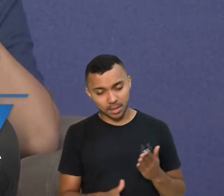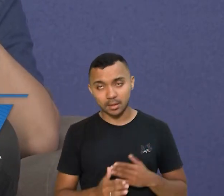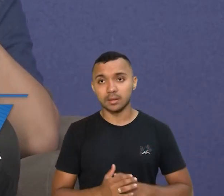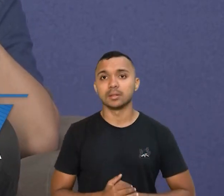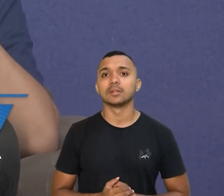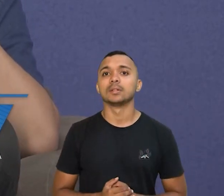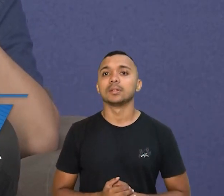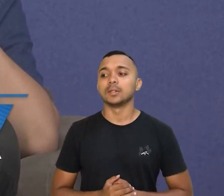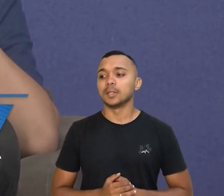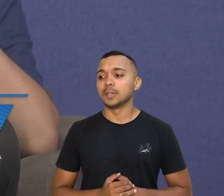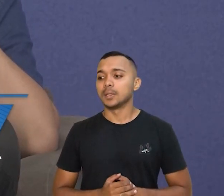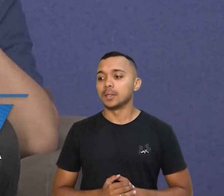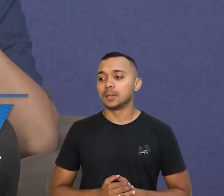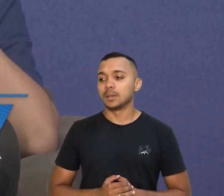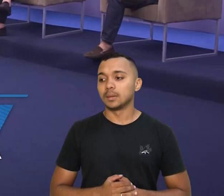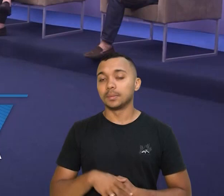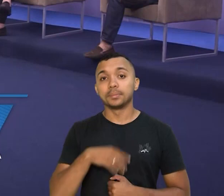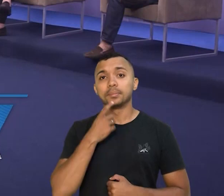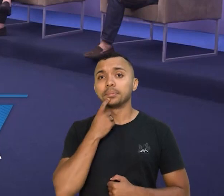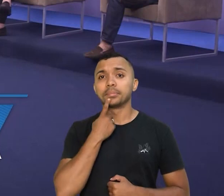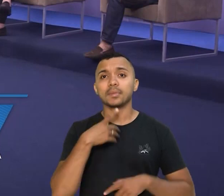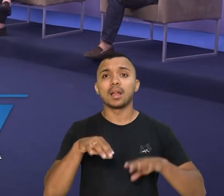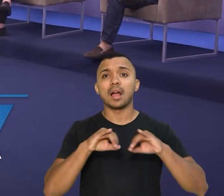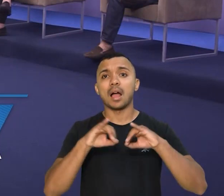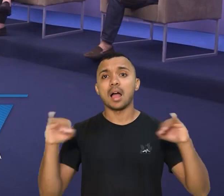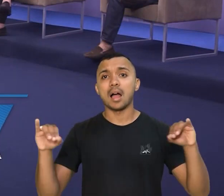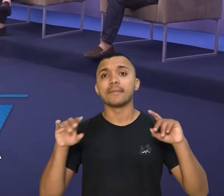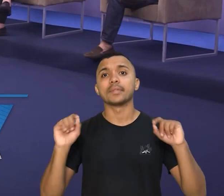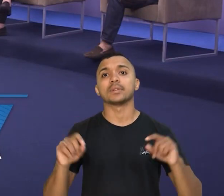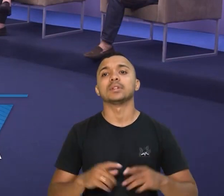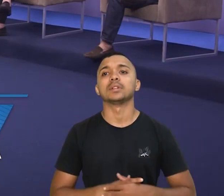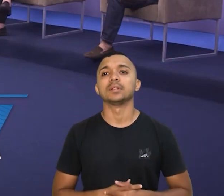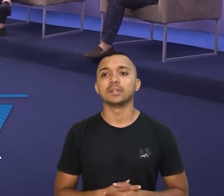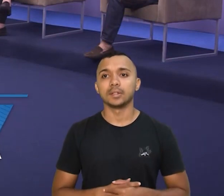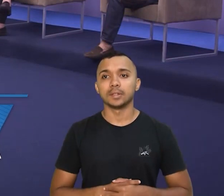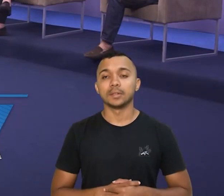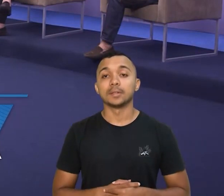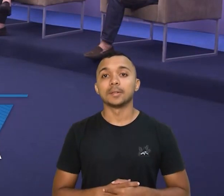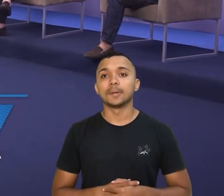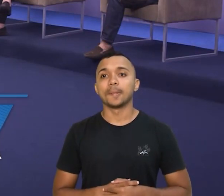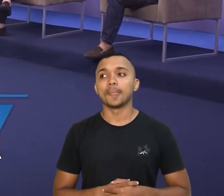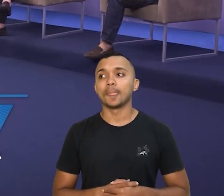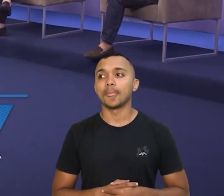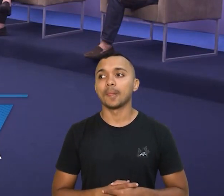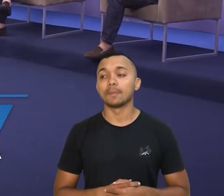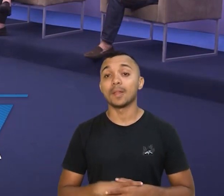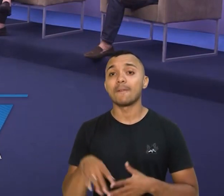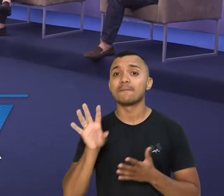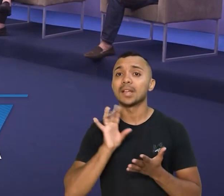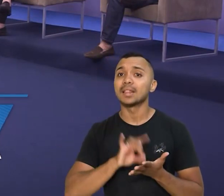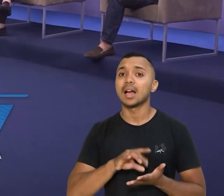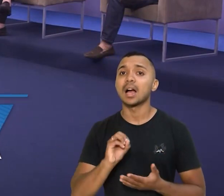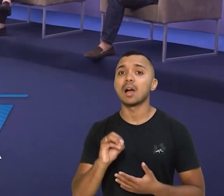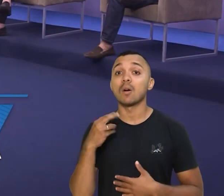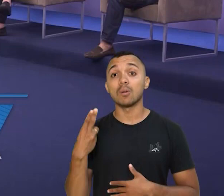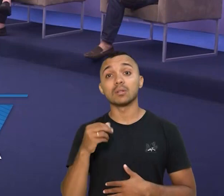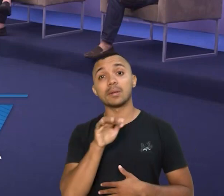o Mérida... Eu quero só dar uma notícia sobre essa questão da reposição do Moisés. Mas é a notícia de verdade ou mais ou menos?